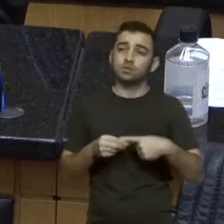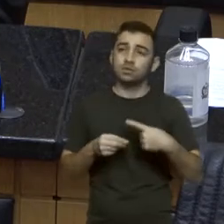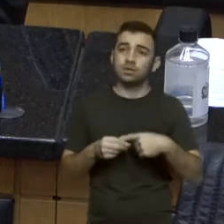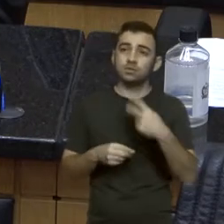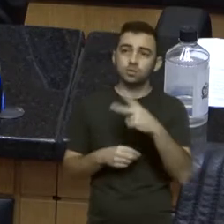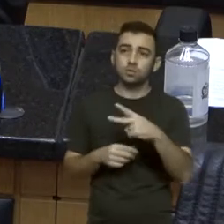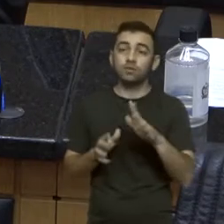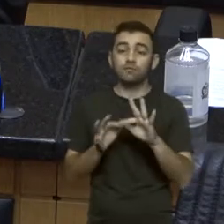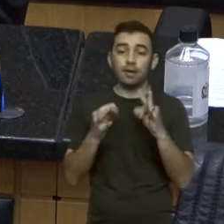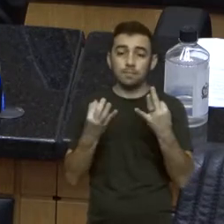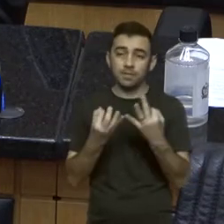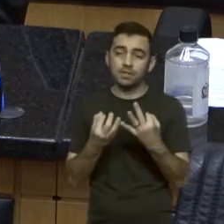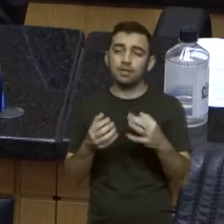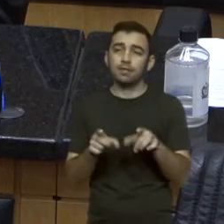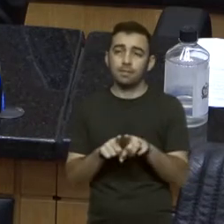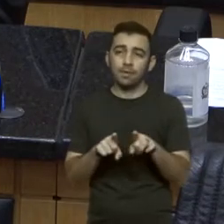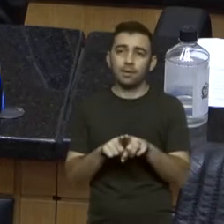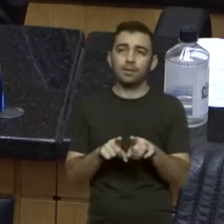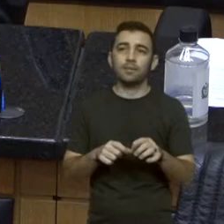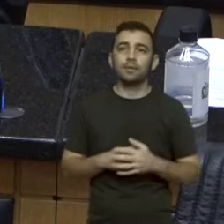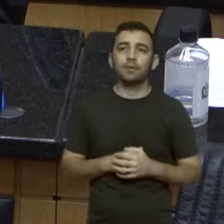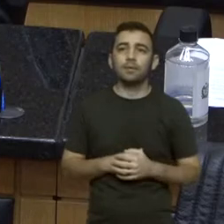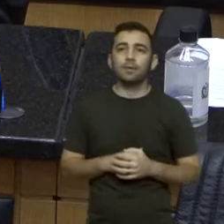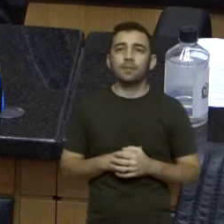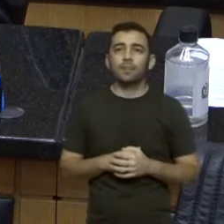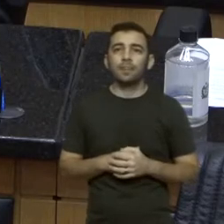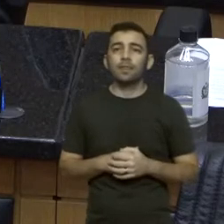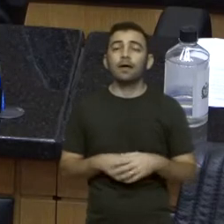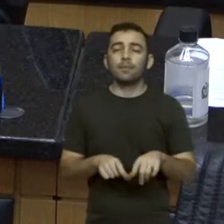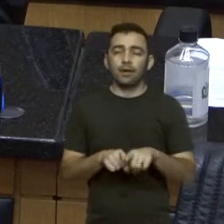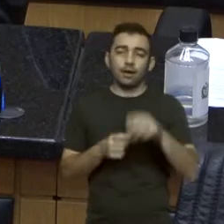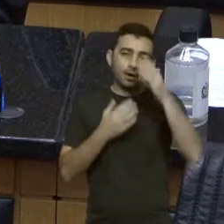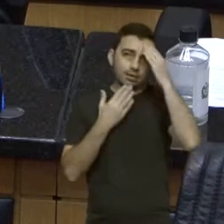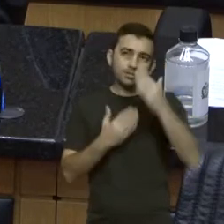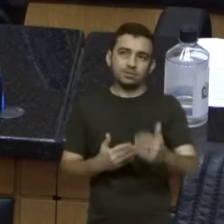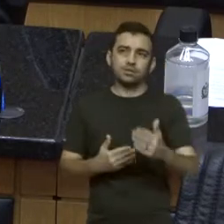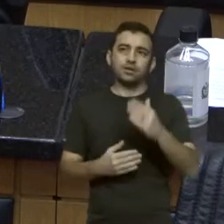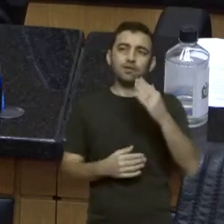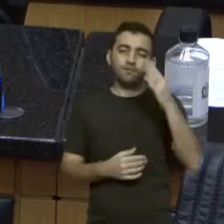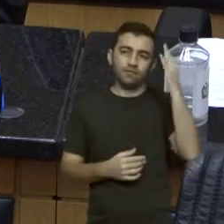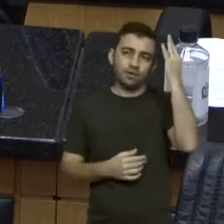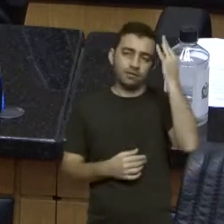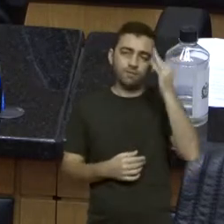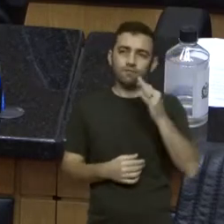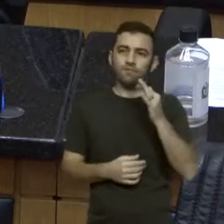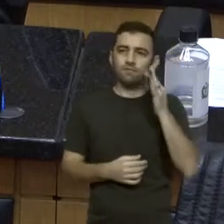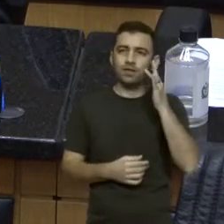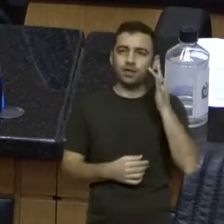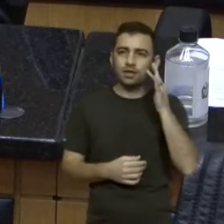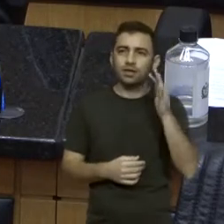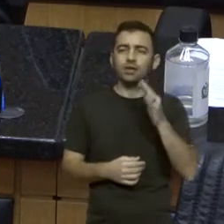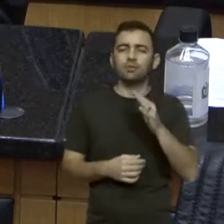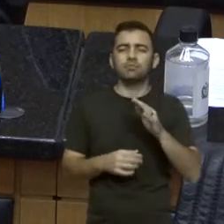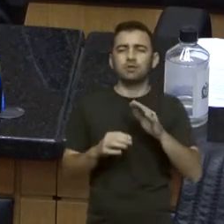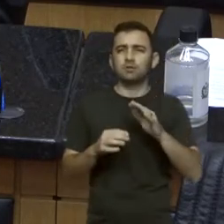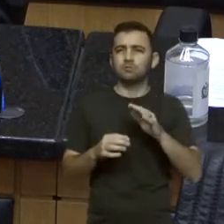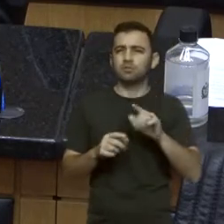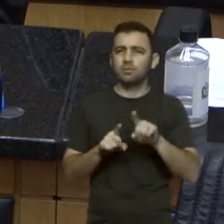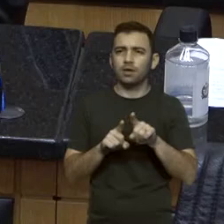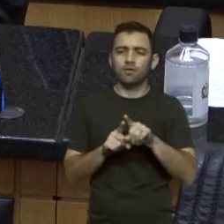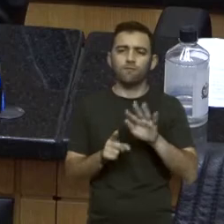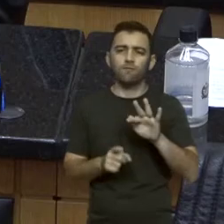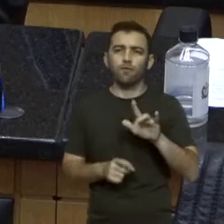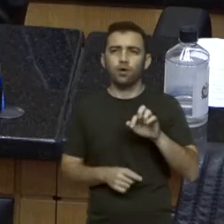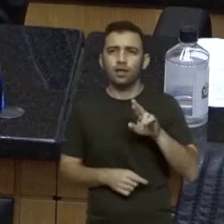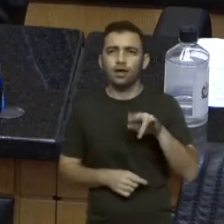sua família. E também aqui agradecendo ao deputado Felipe, ao Floriano e ao Frigo, que já estiveram aqui conosco também, que